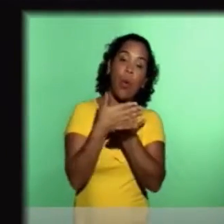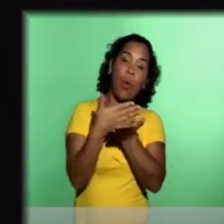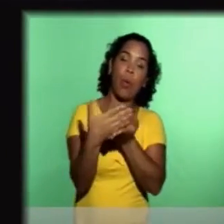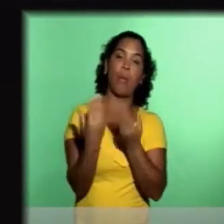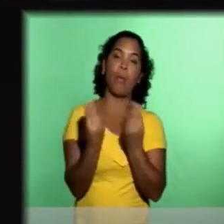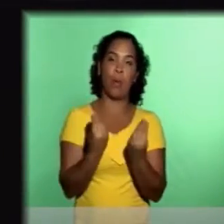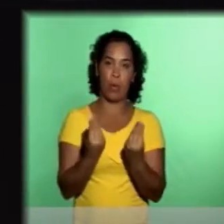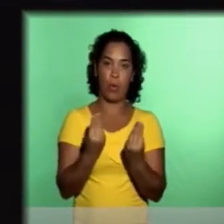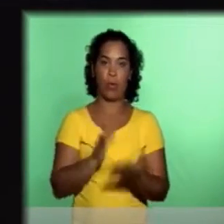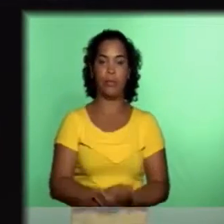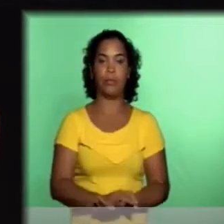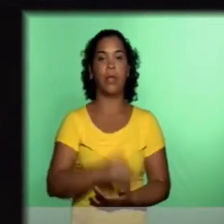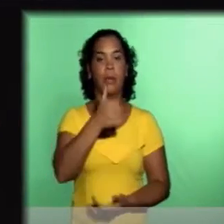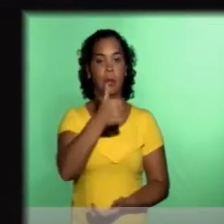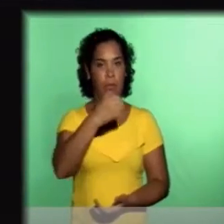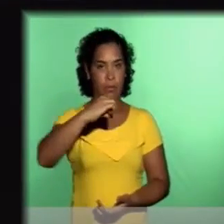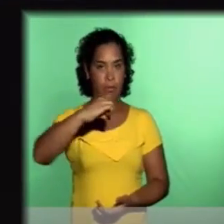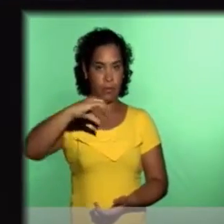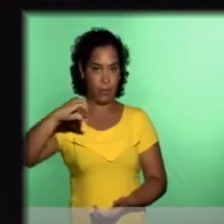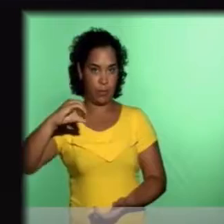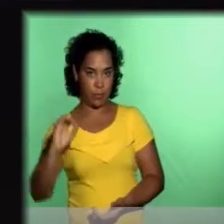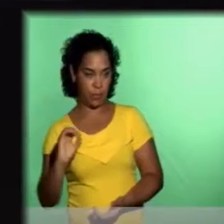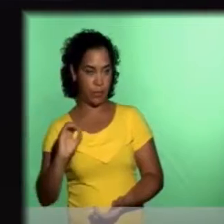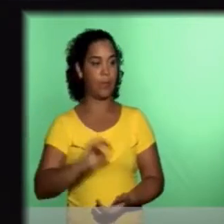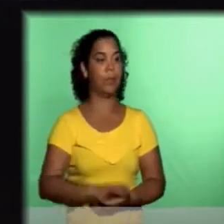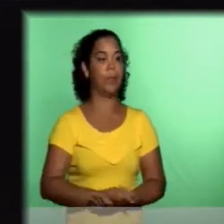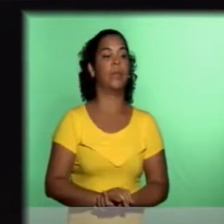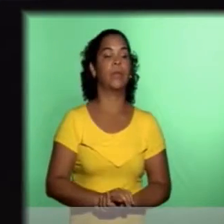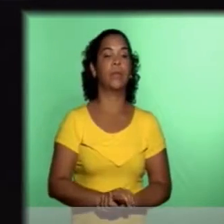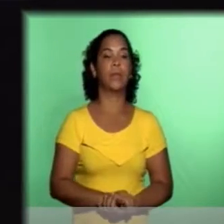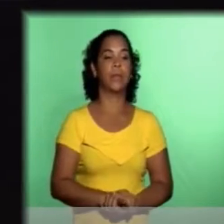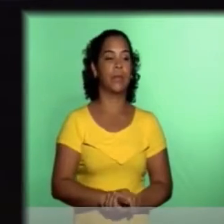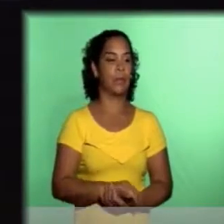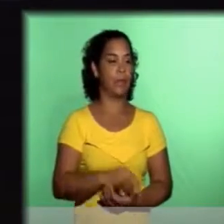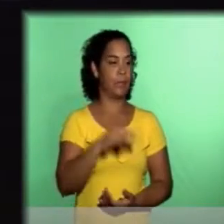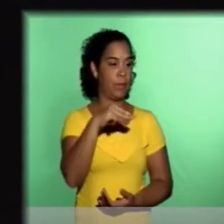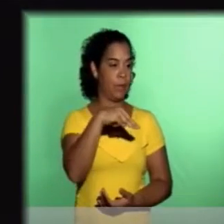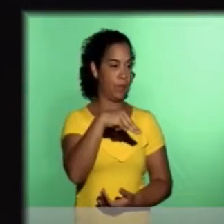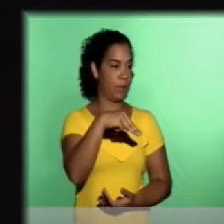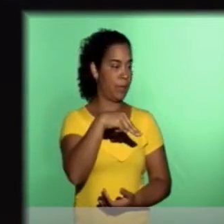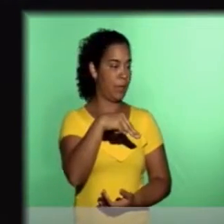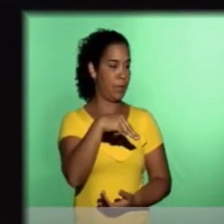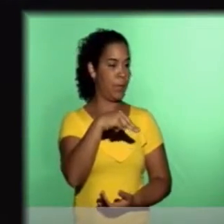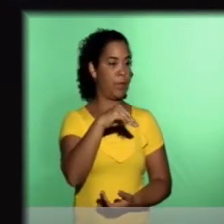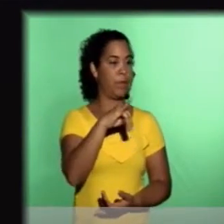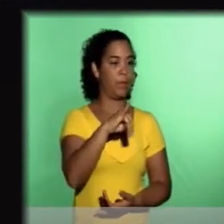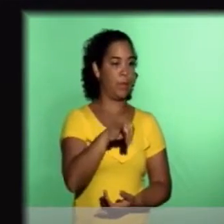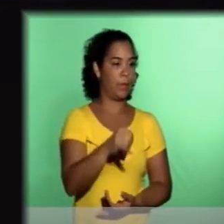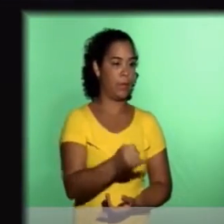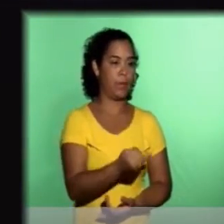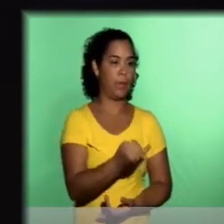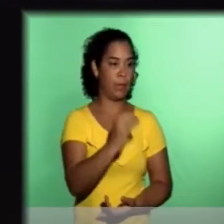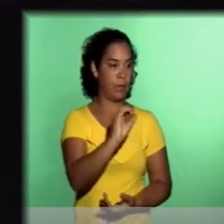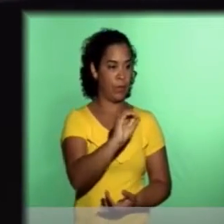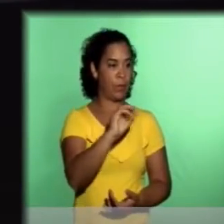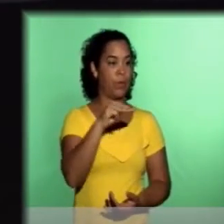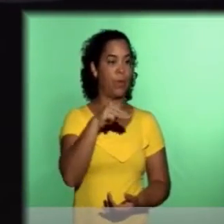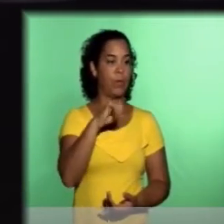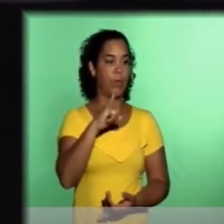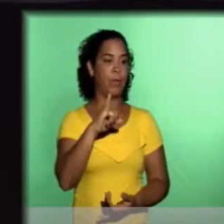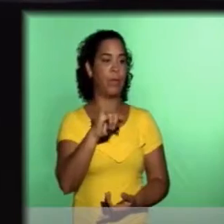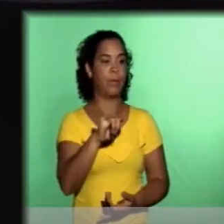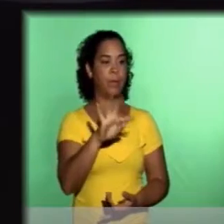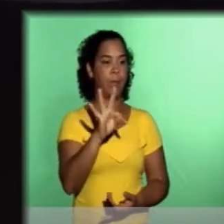Tien, 1990, o professor Rodolfo, na época, estava no Ministério da Educação, com o ministro Muliro